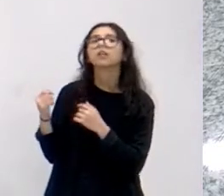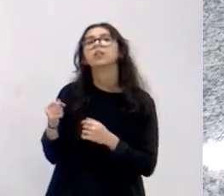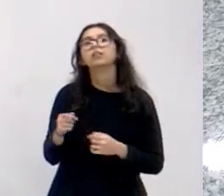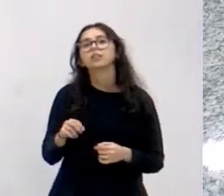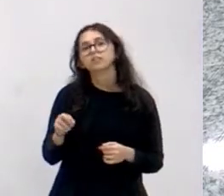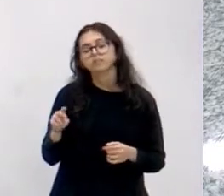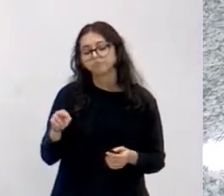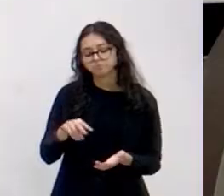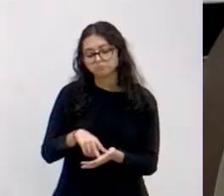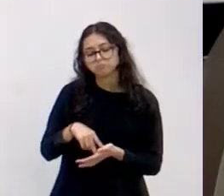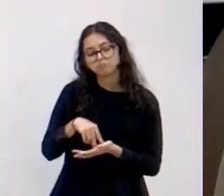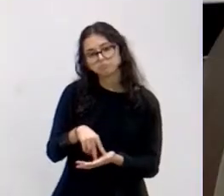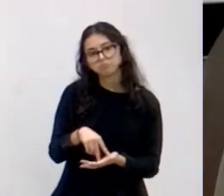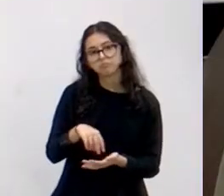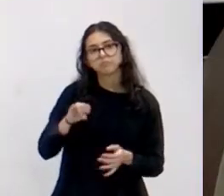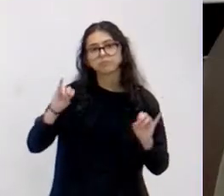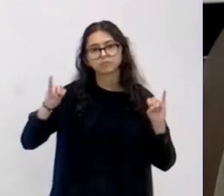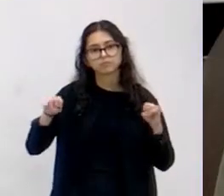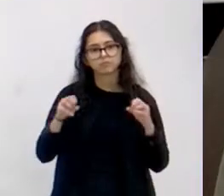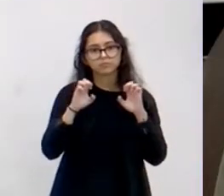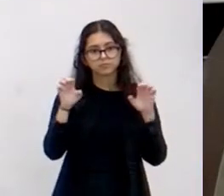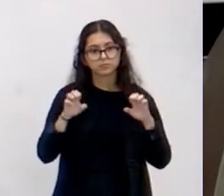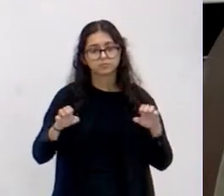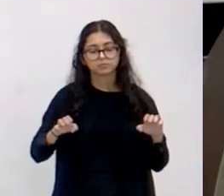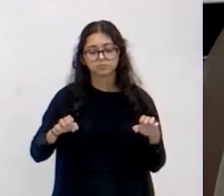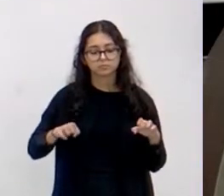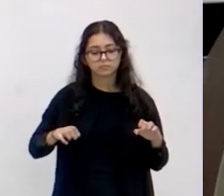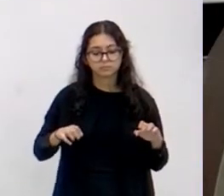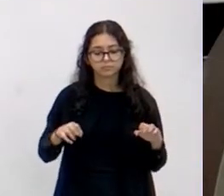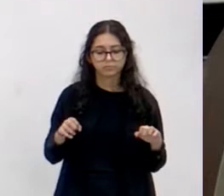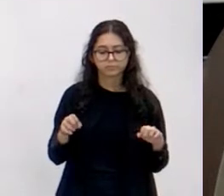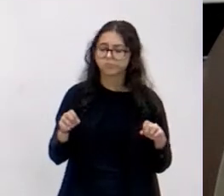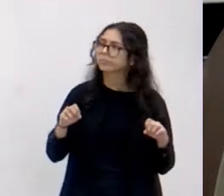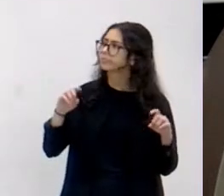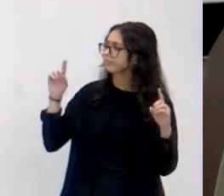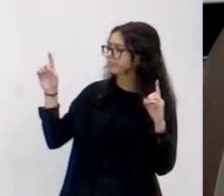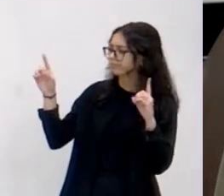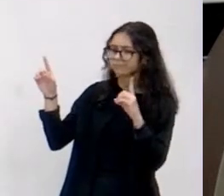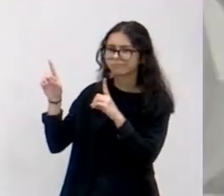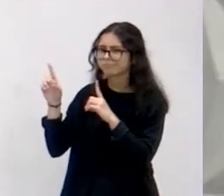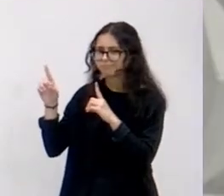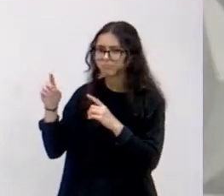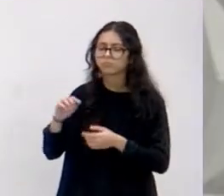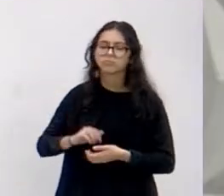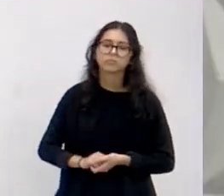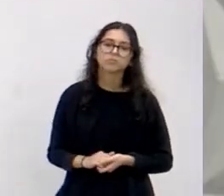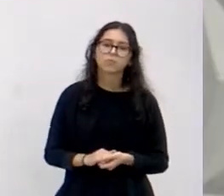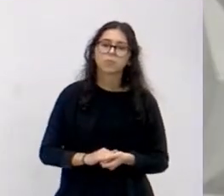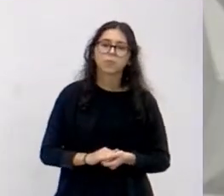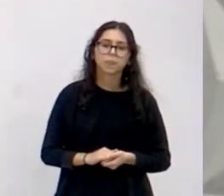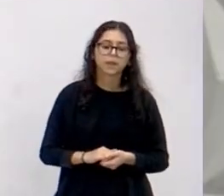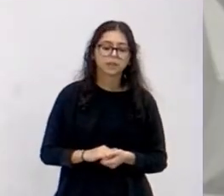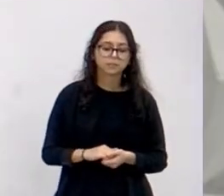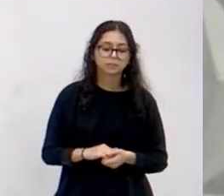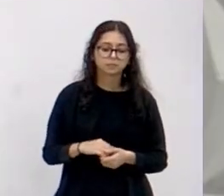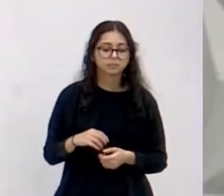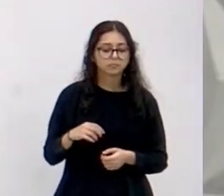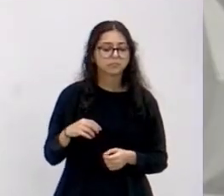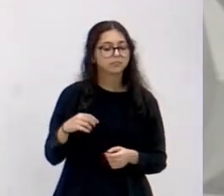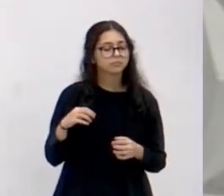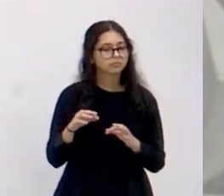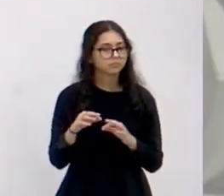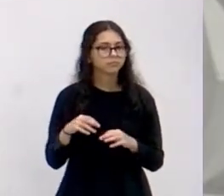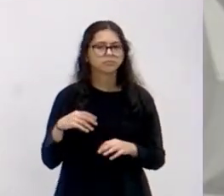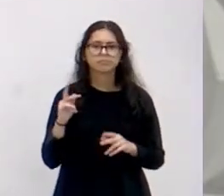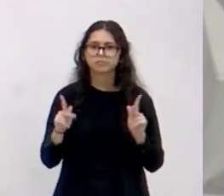contra os profetas de Deus era algo conhecido Se você olhar eu fiz questão de colocar aqui a referência e no capítulo